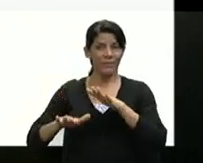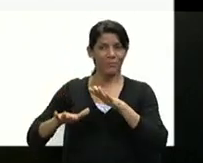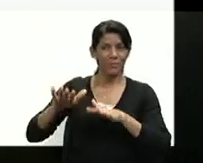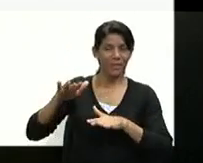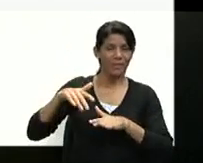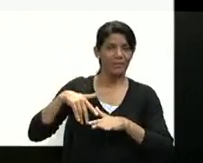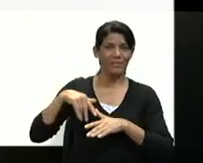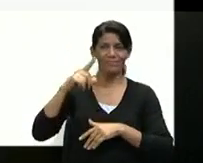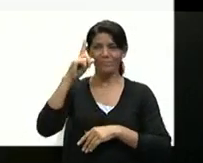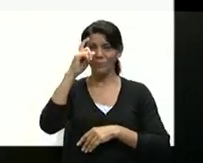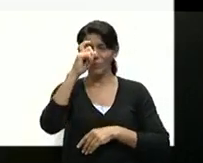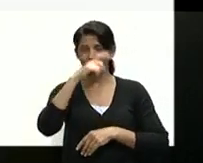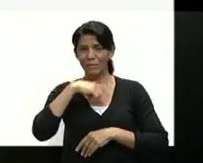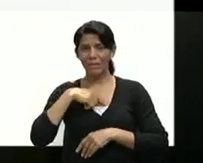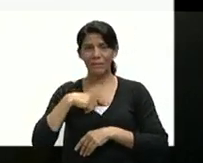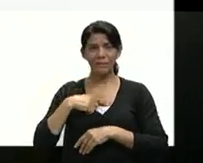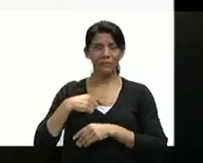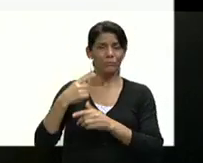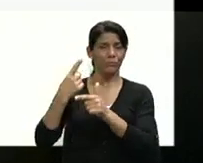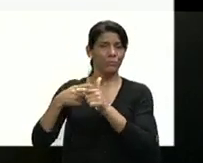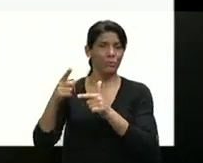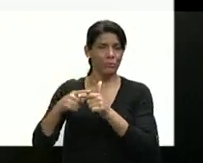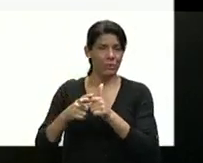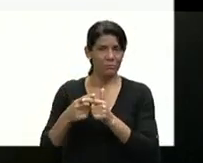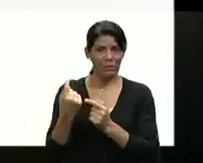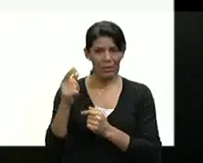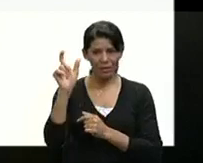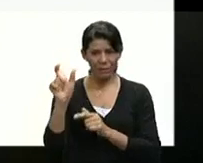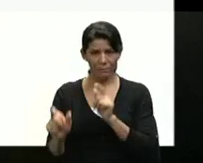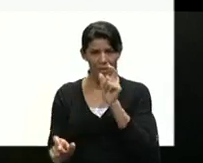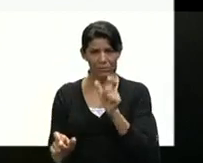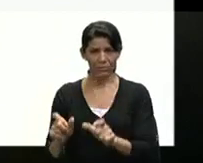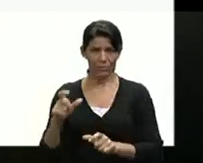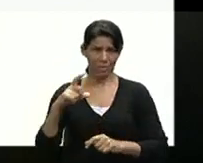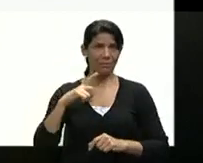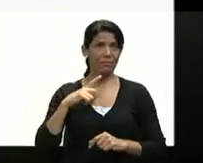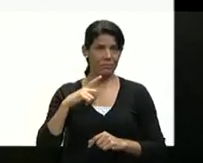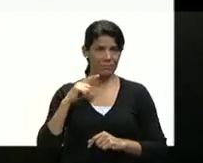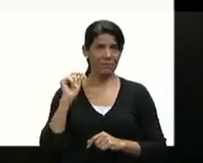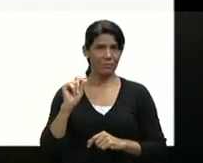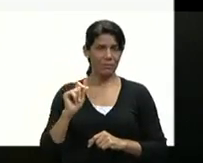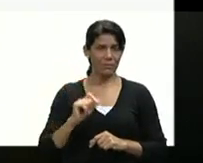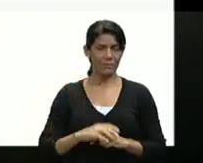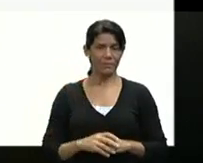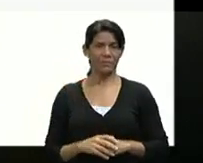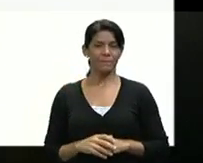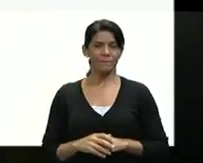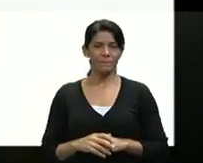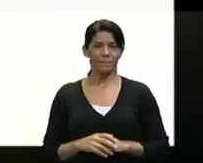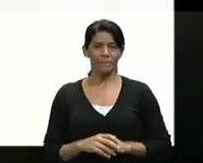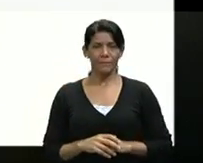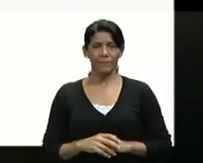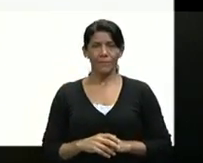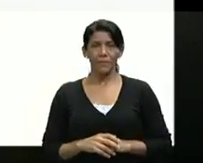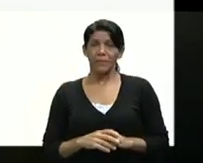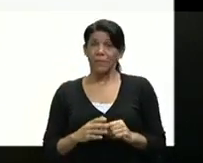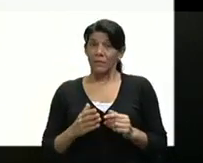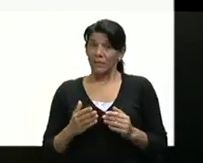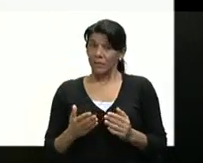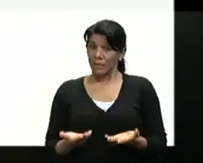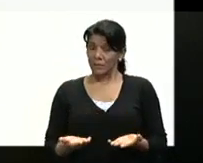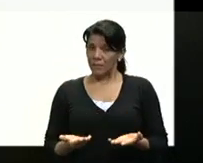complexidade. Então, essas esferas, elas dependem da complexidade dos casos.